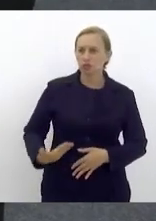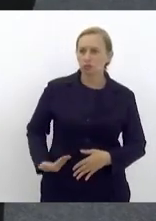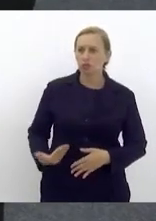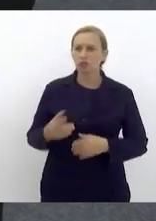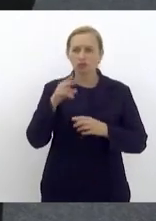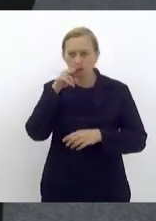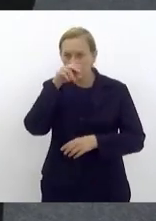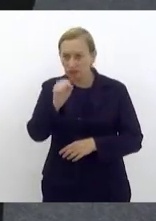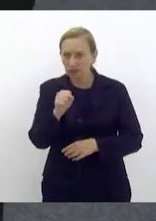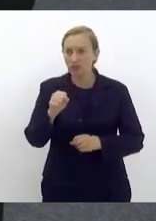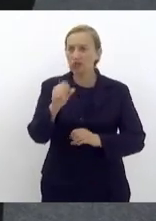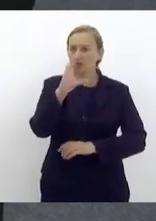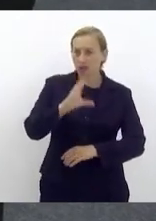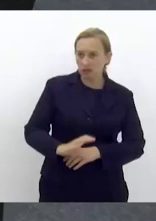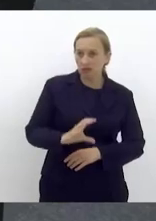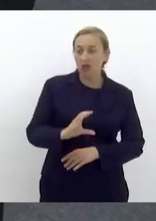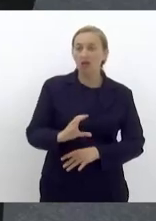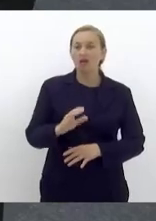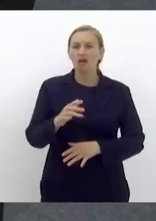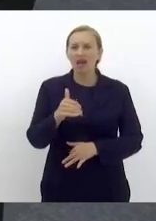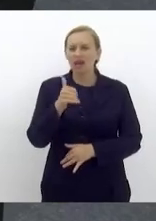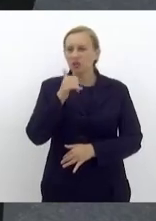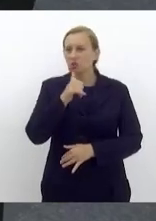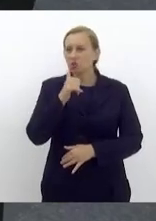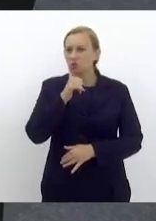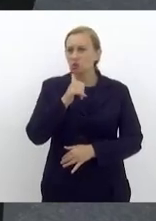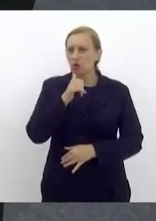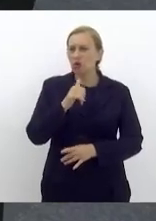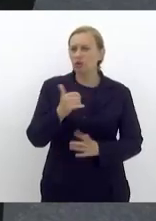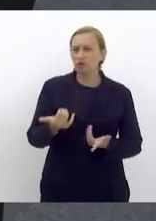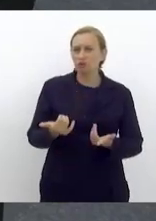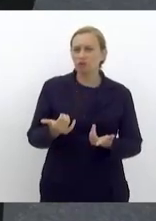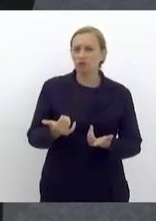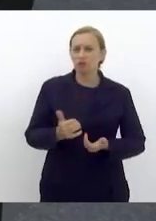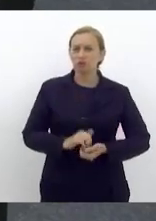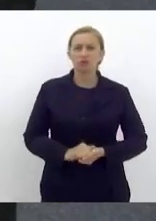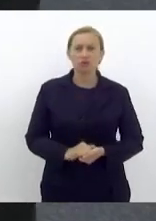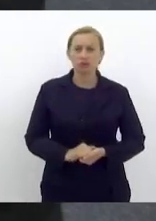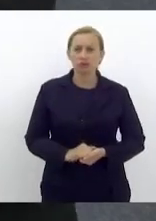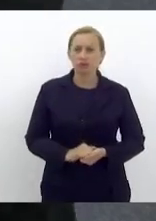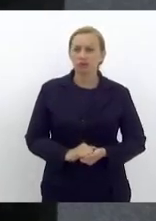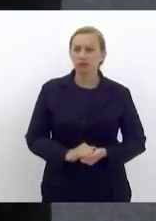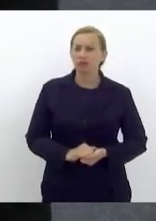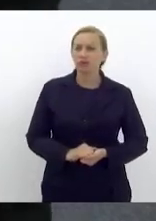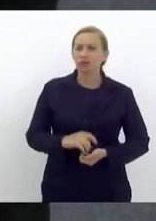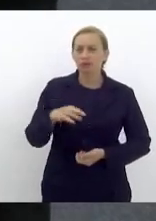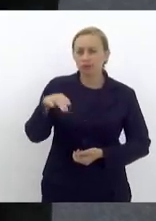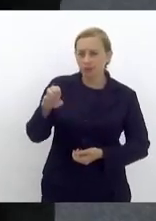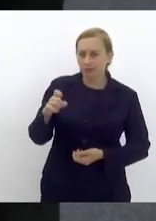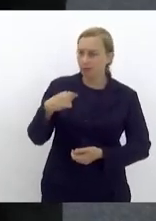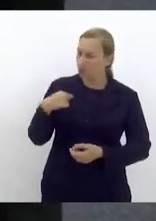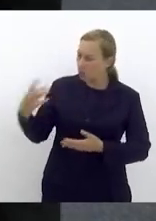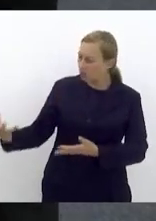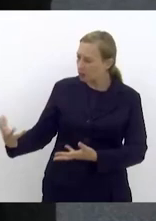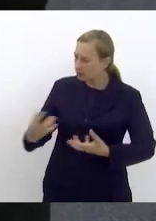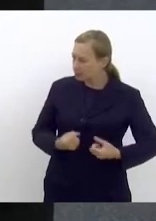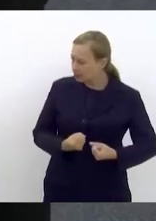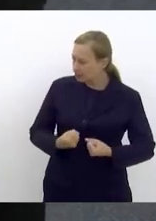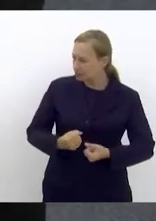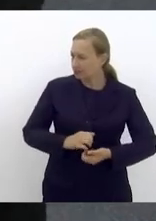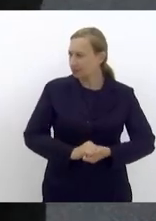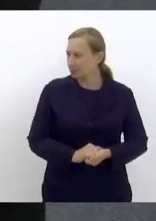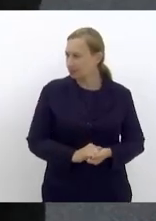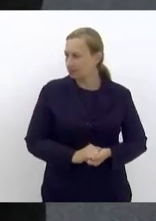fortalecimento da cidadania feminina. Na data de ontem, eu recebi no meu gabinete, e quero agradecer a presença